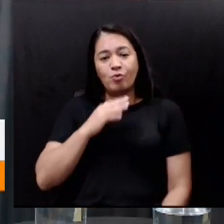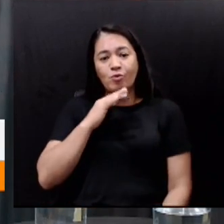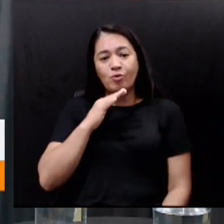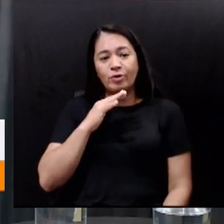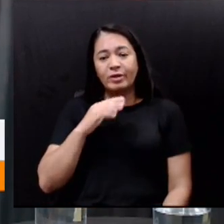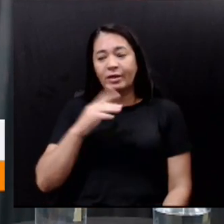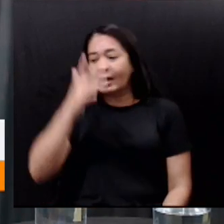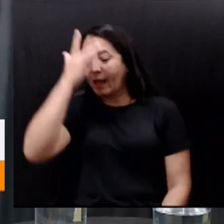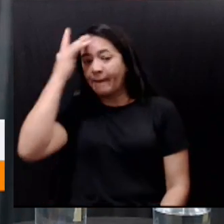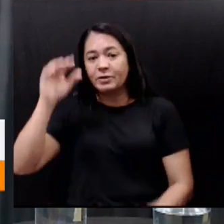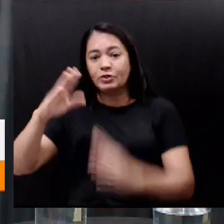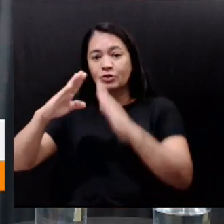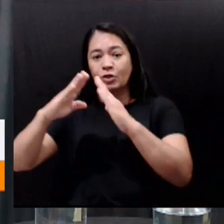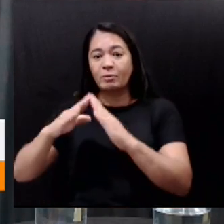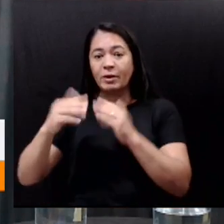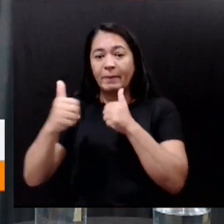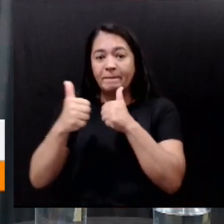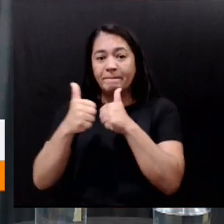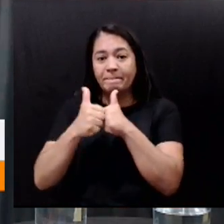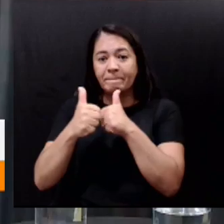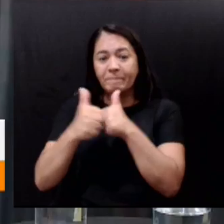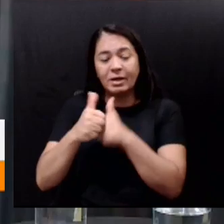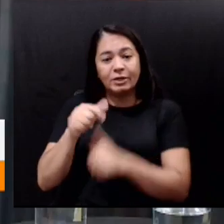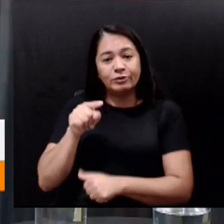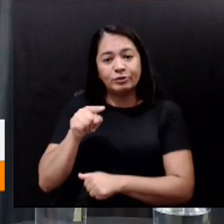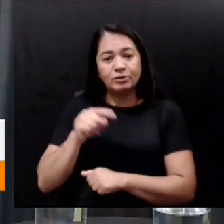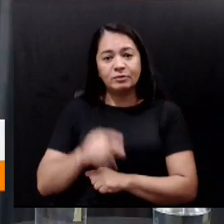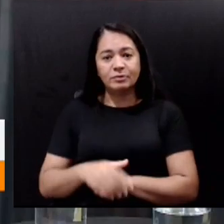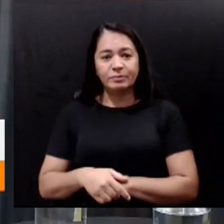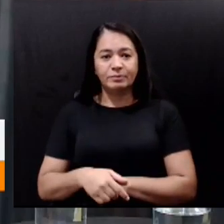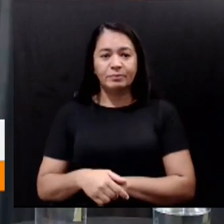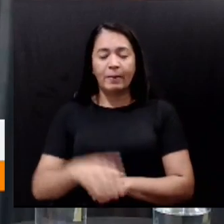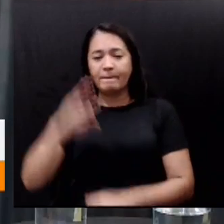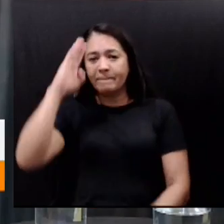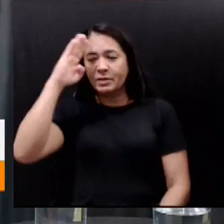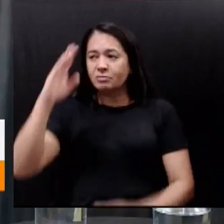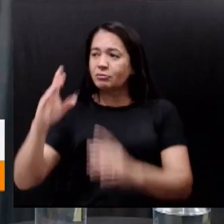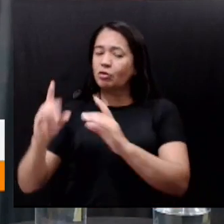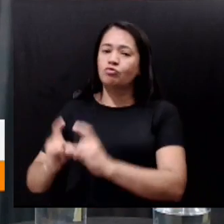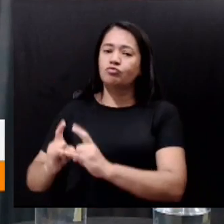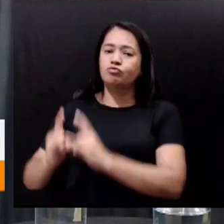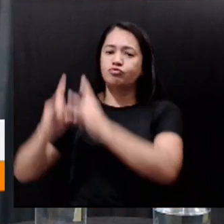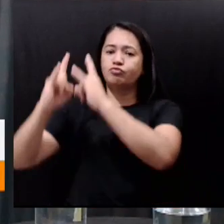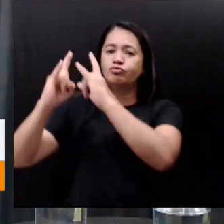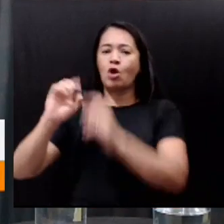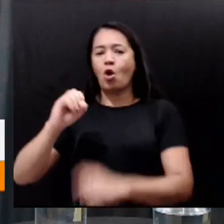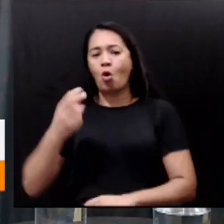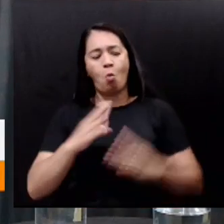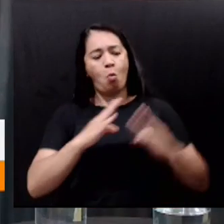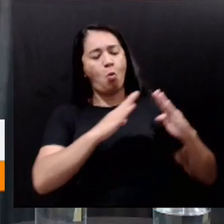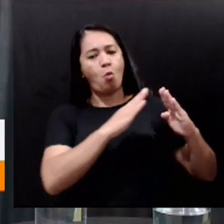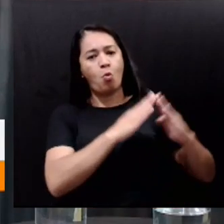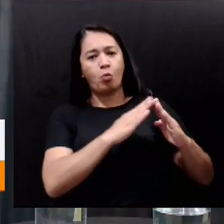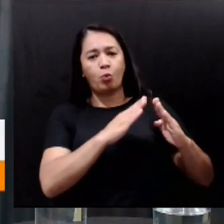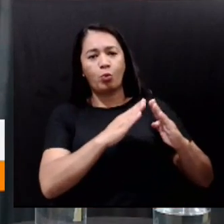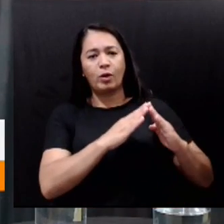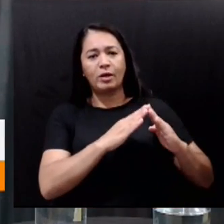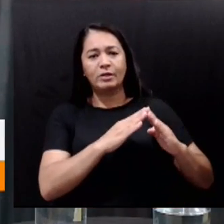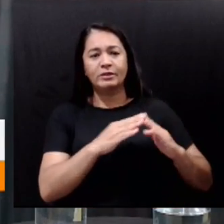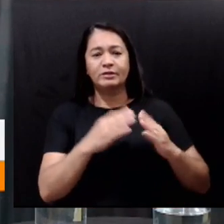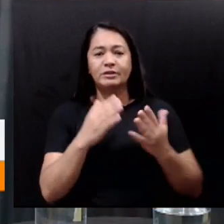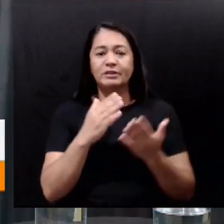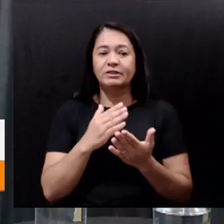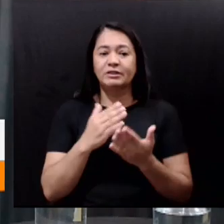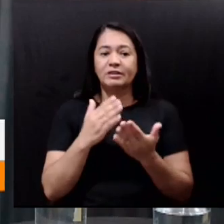e principalmente quando a gente está falando no caso de condomínio, seja de casa ou de prédio, né? A gente fala de dividir um mesmo espaço, né?